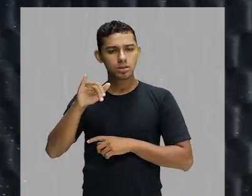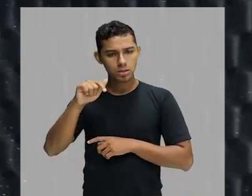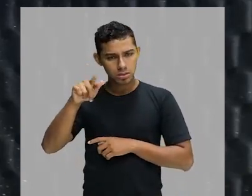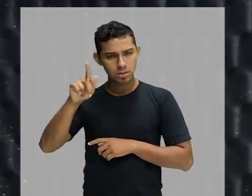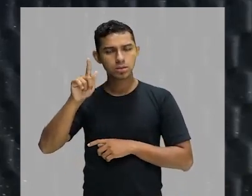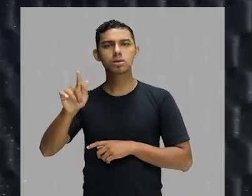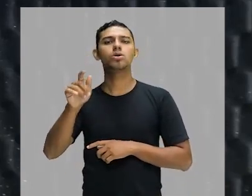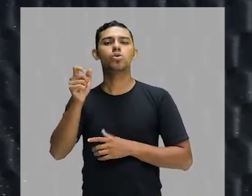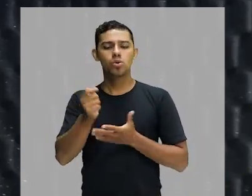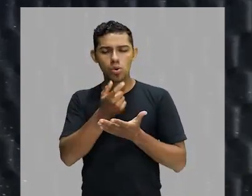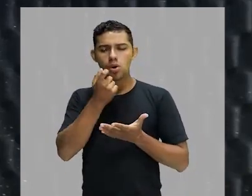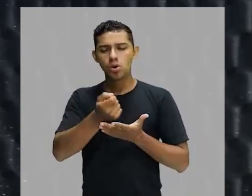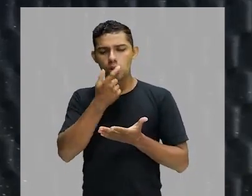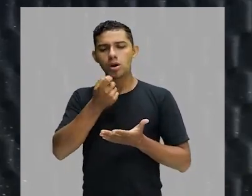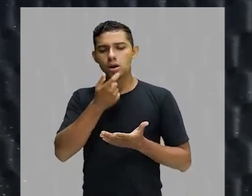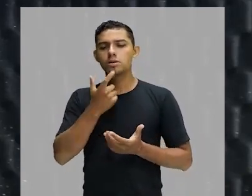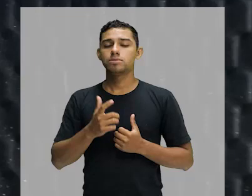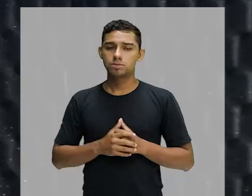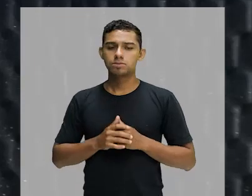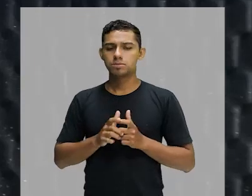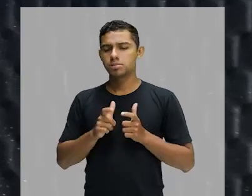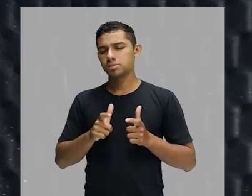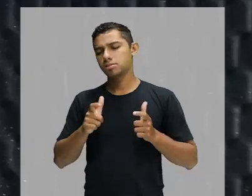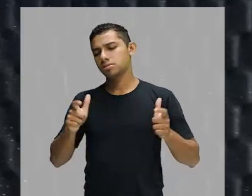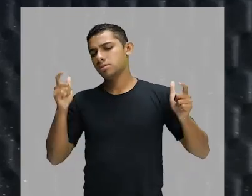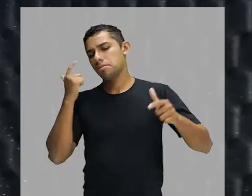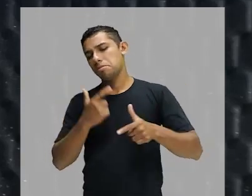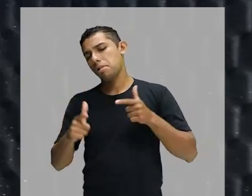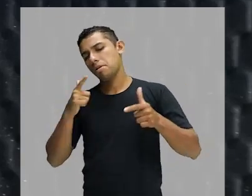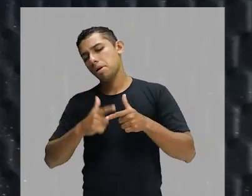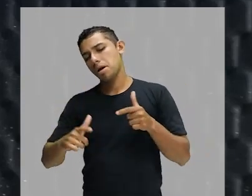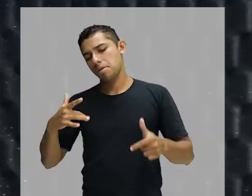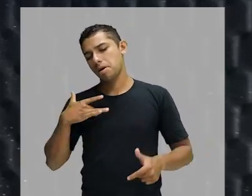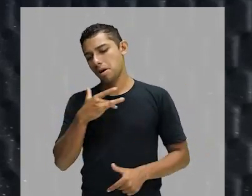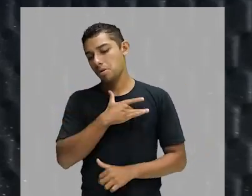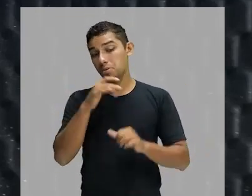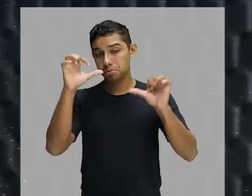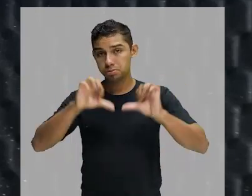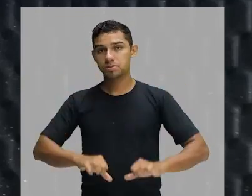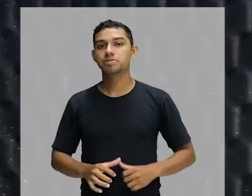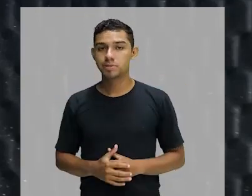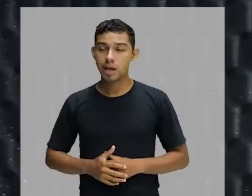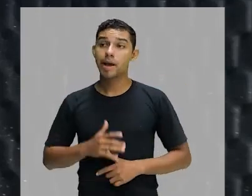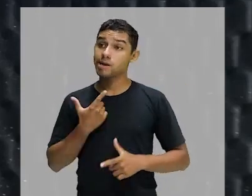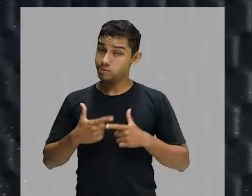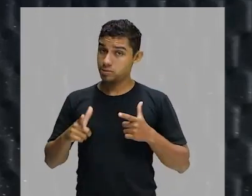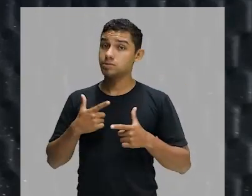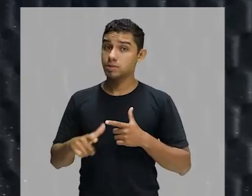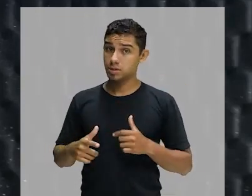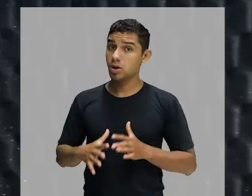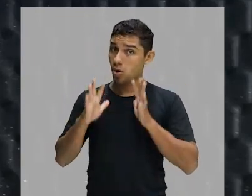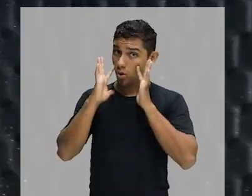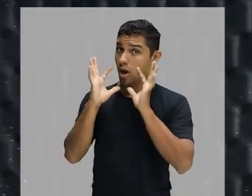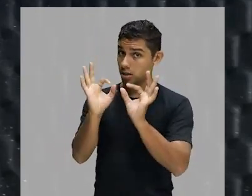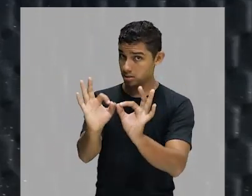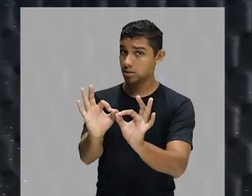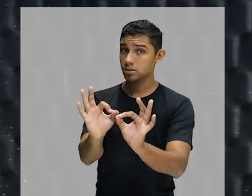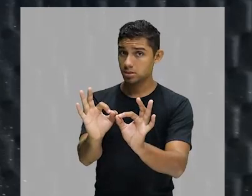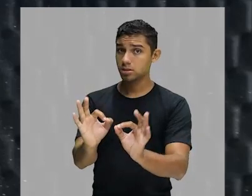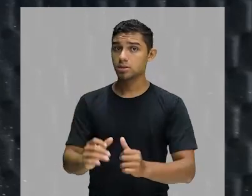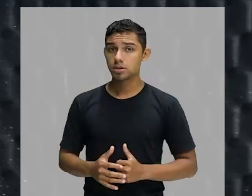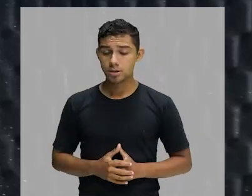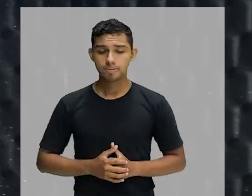tipo de substância e agravando, trazendo problemas para a sua saúde. Isso é um problema. Fiquem atentos a